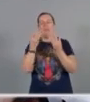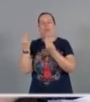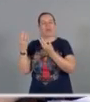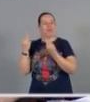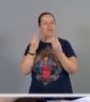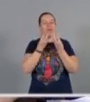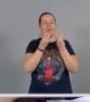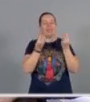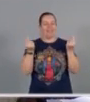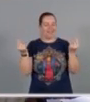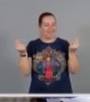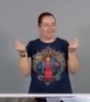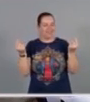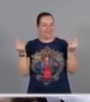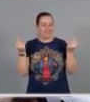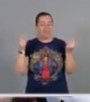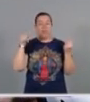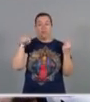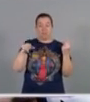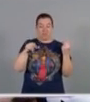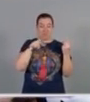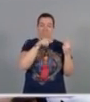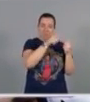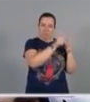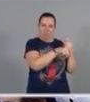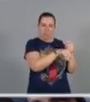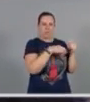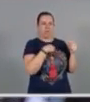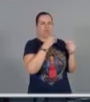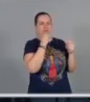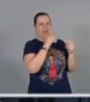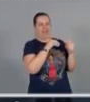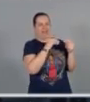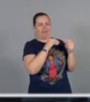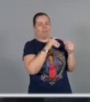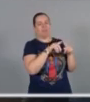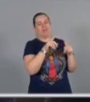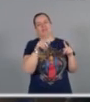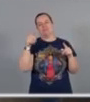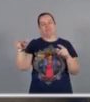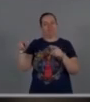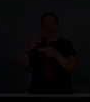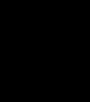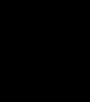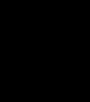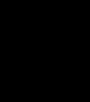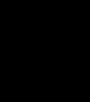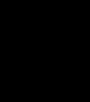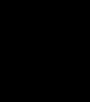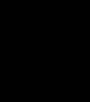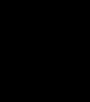defeitos e nisso aqui eu sou fraco mas tem outras coisas que eu sou muito forte